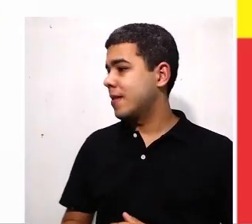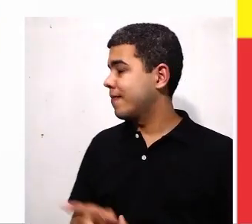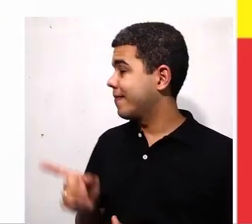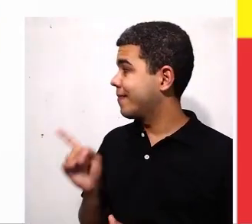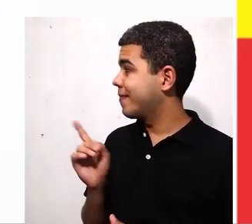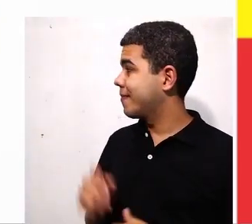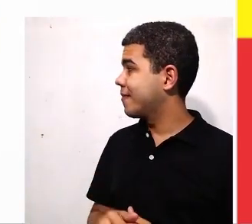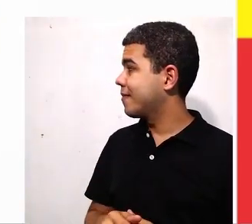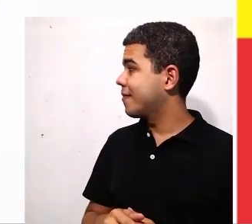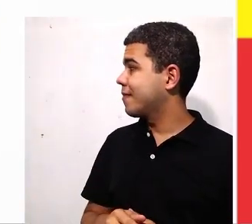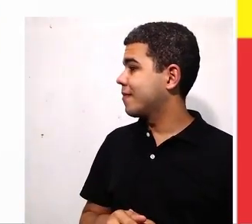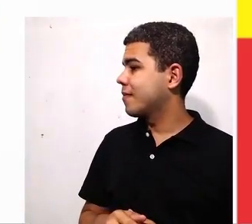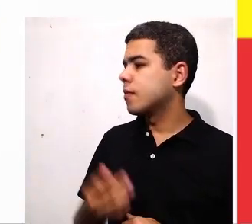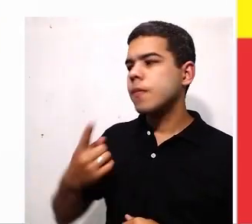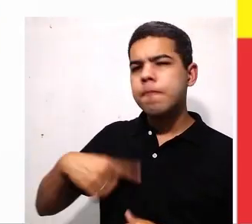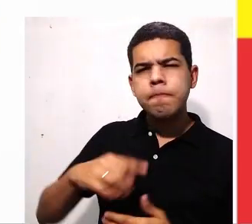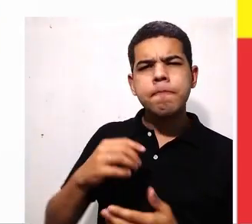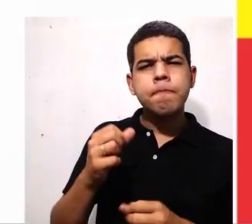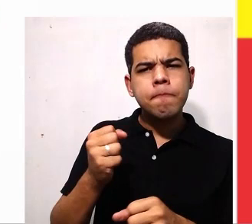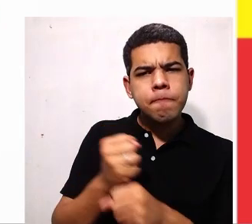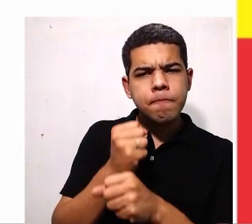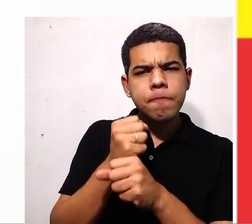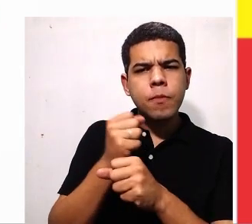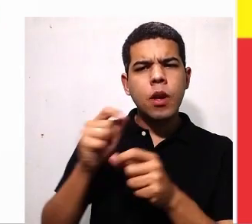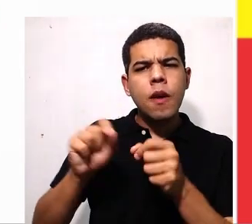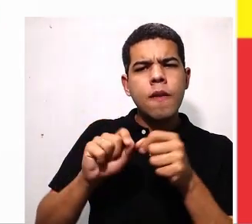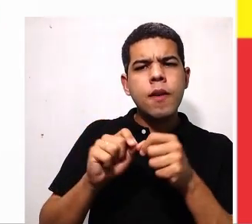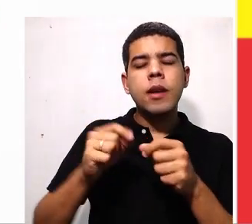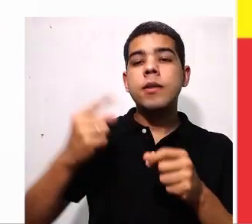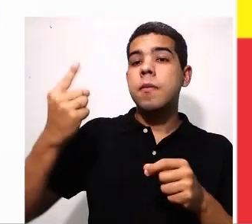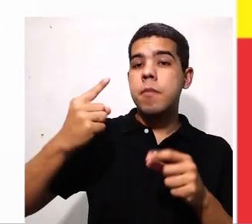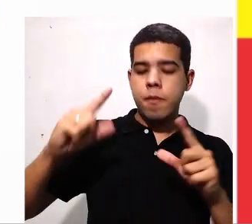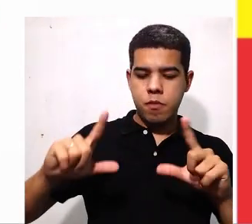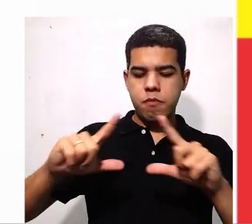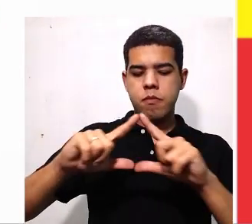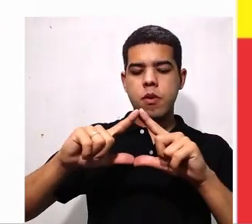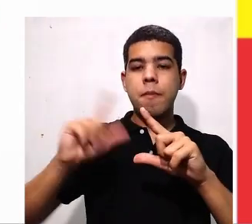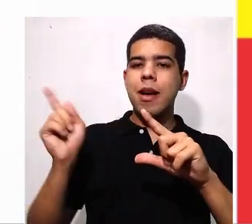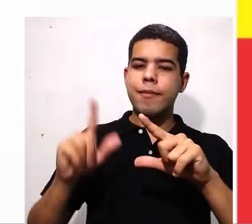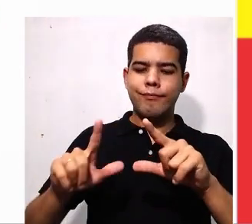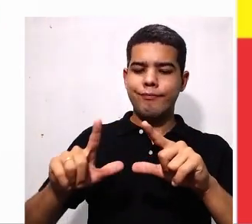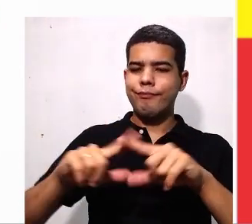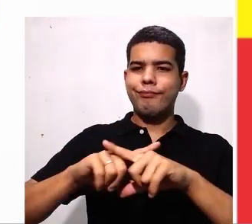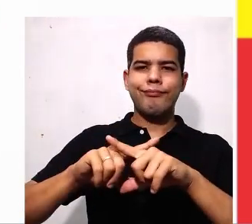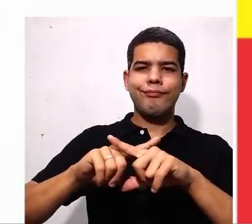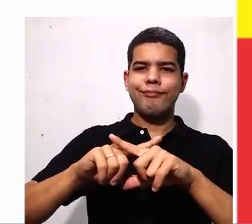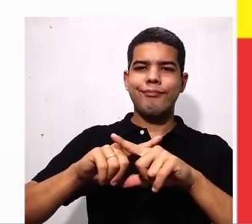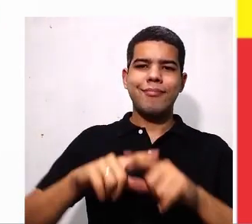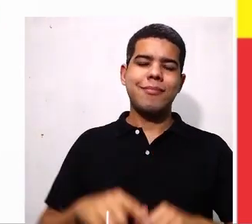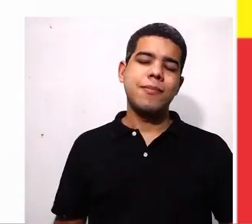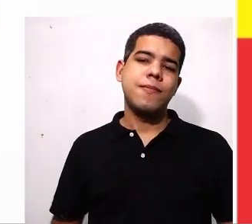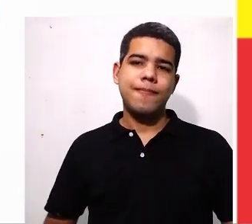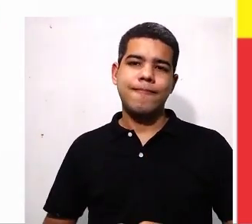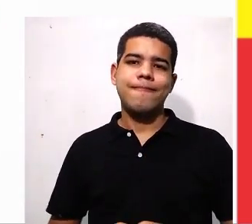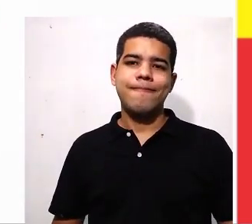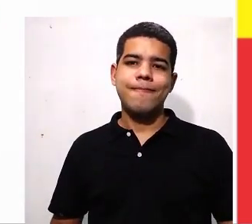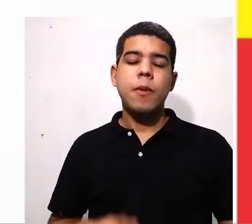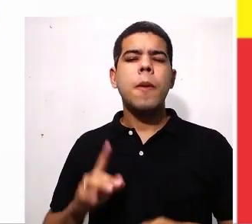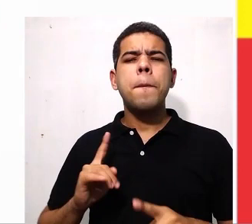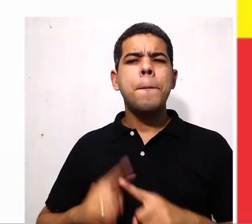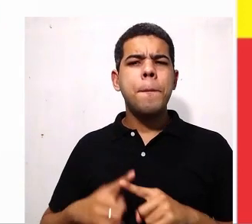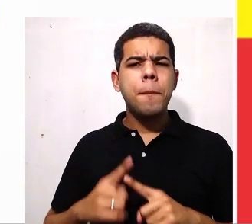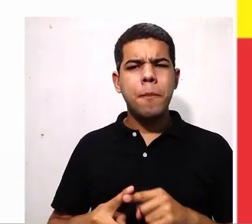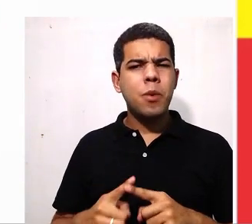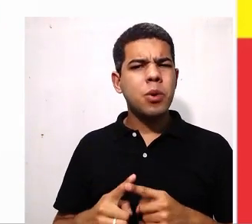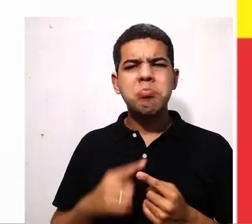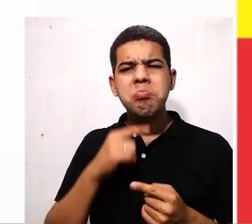triângulo, porque na condição de existência dela, há uma falha. Então, se há falha na condição de existência, não